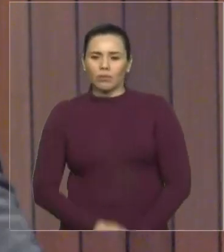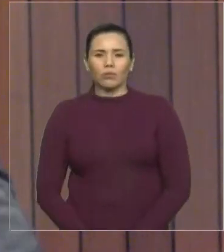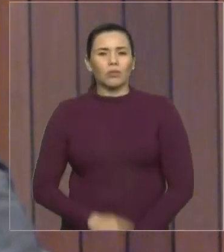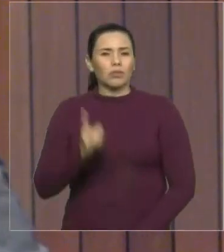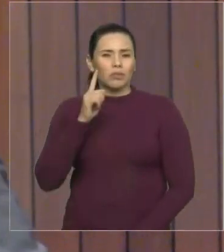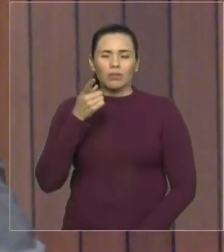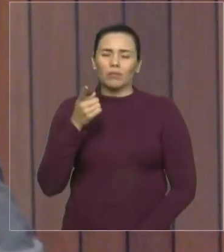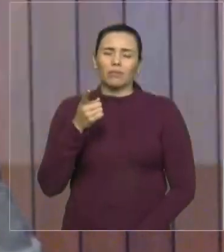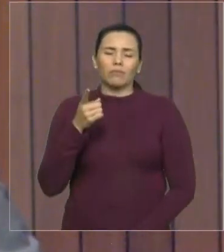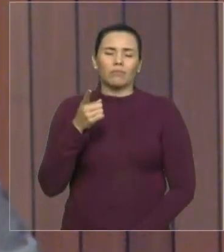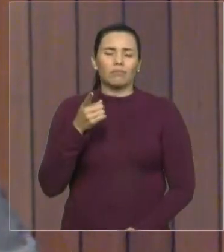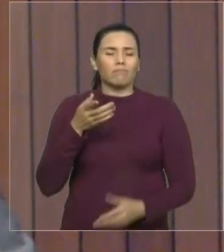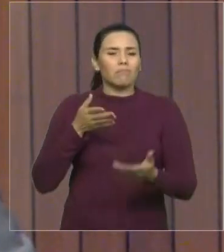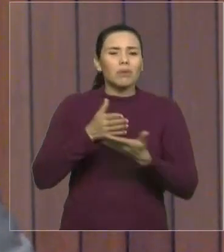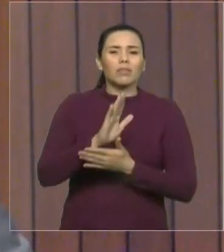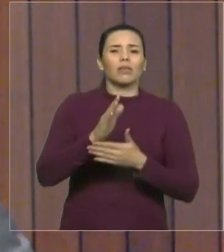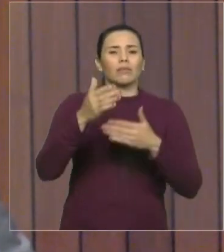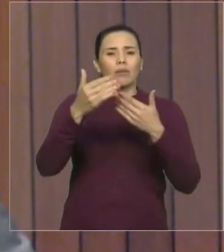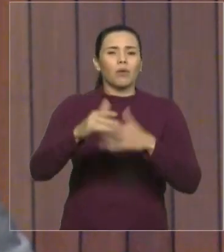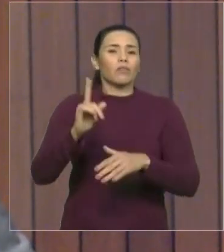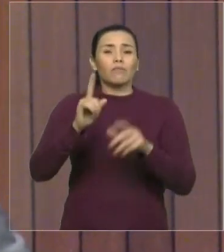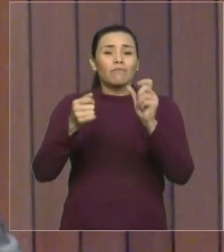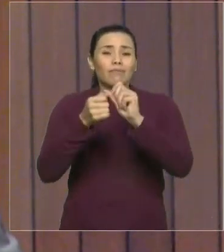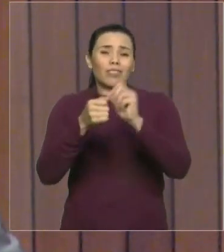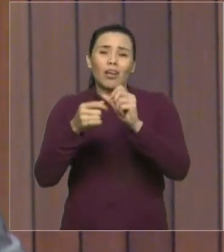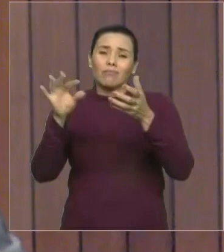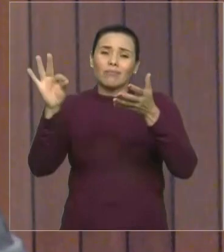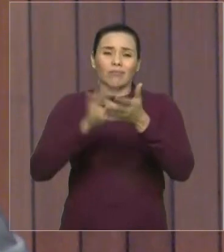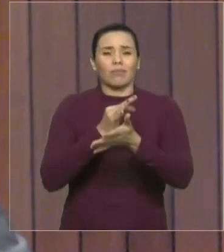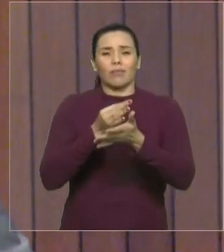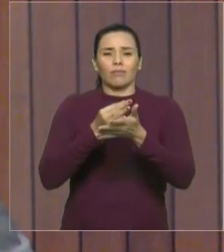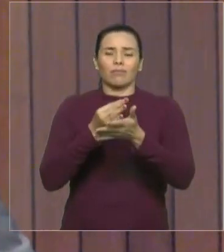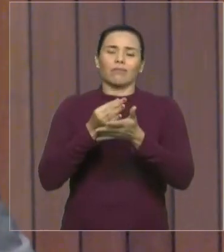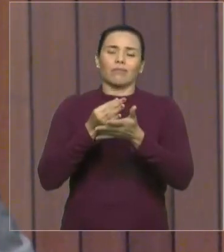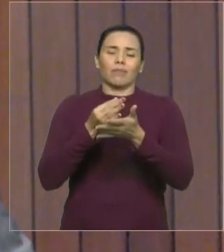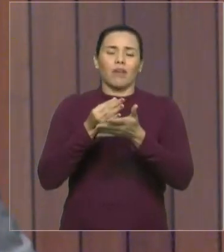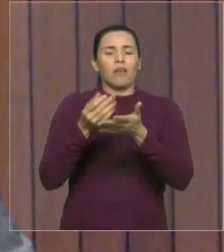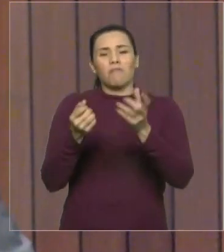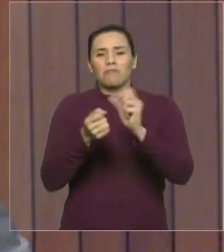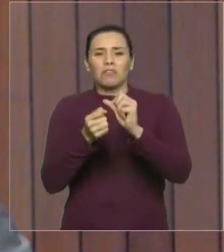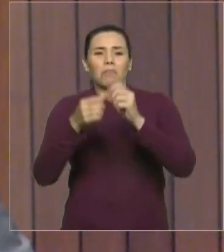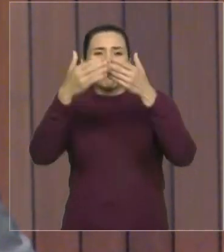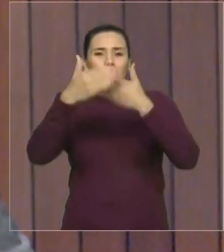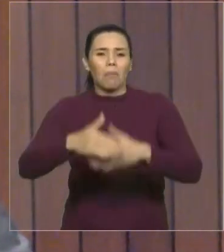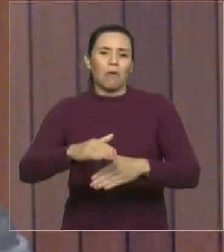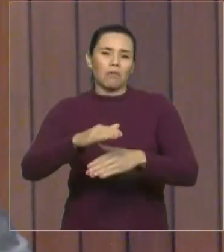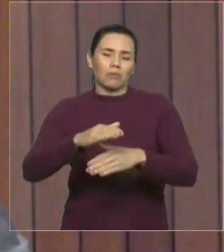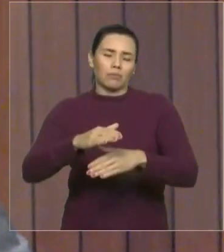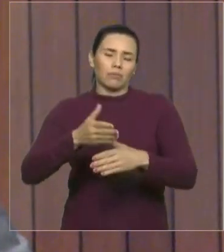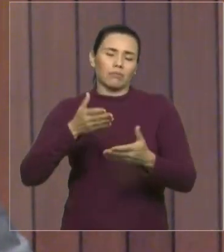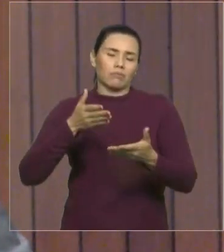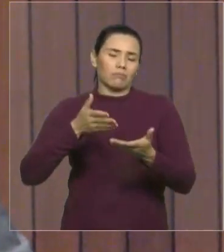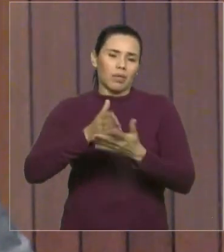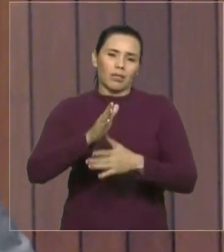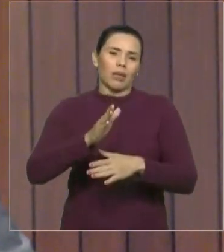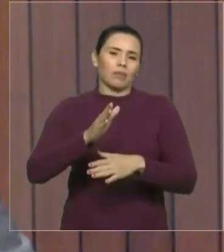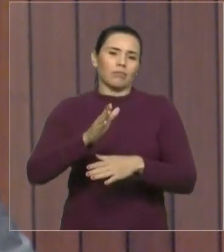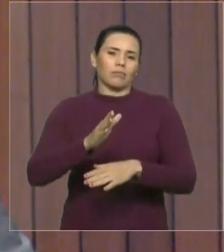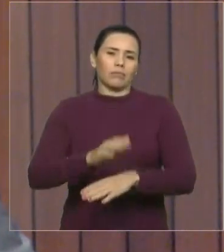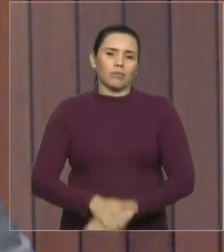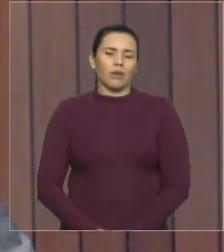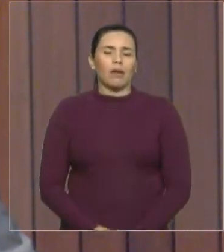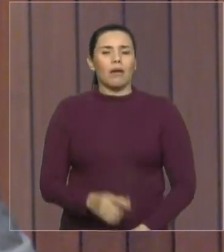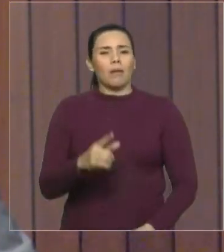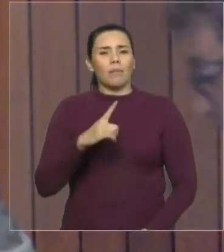processo seletivo, e eles foram matriculados por força de decisões judiciais precárias, liminares, e